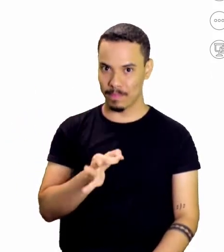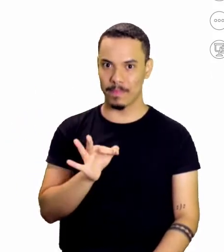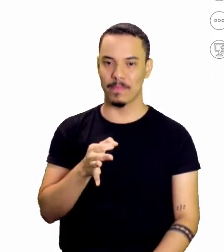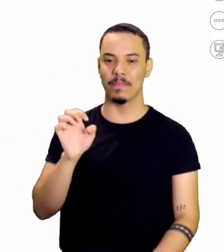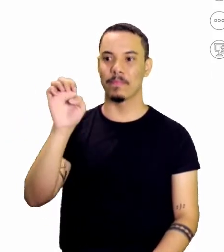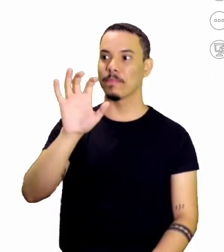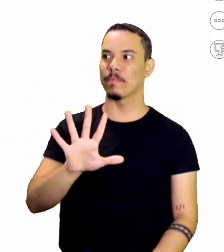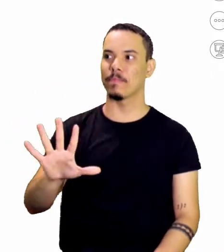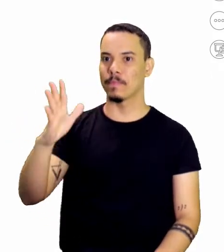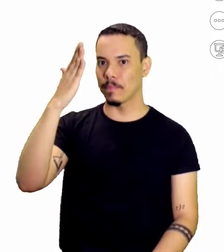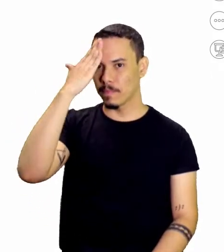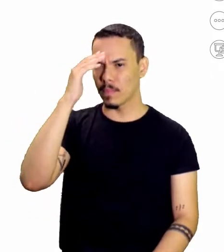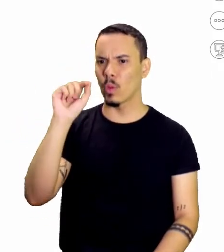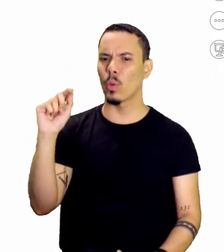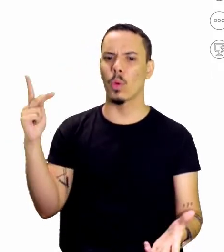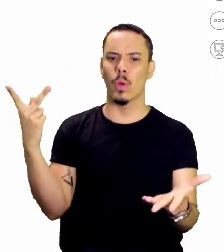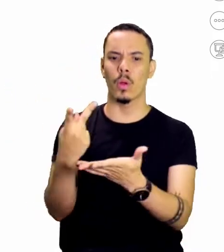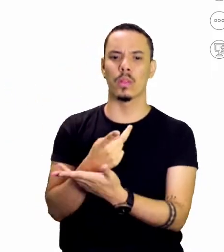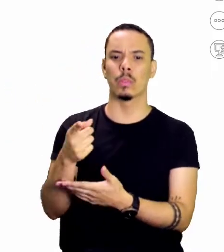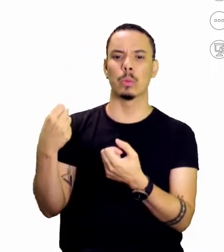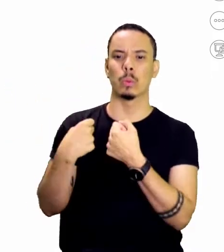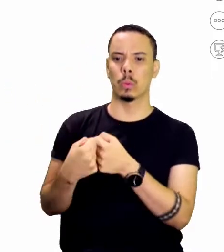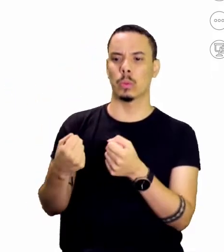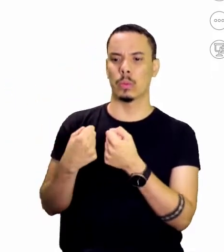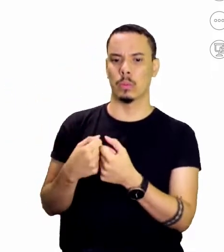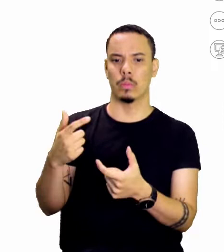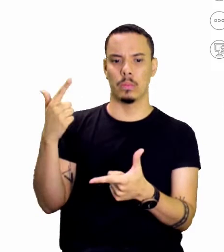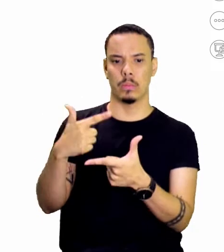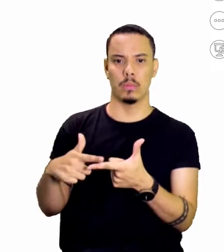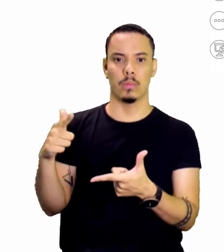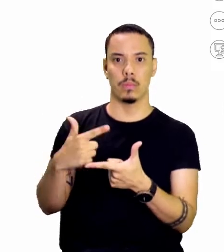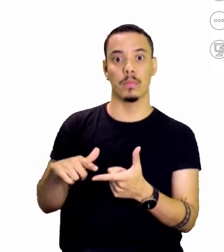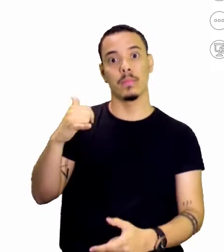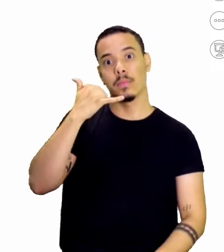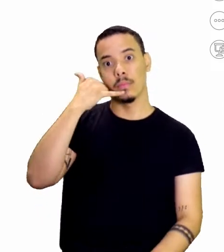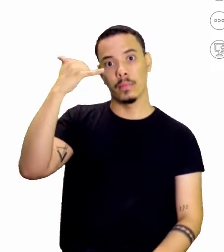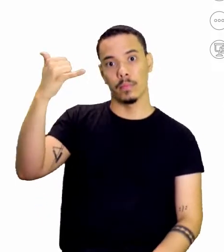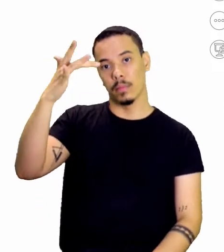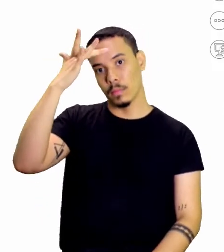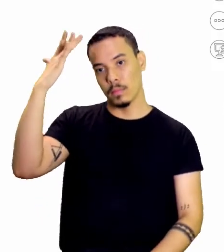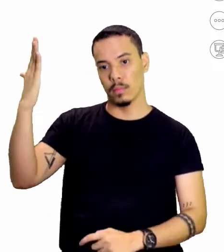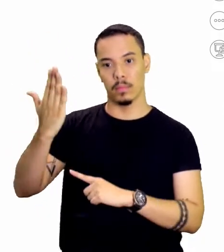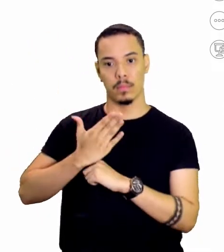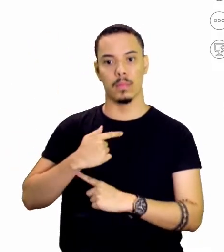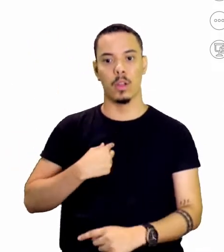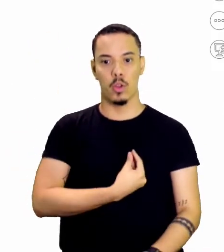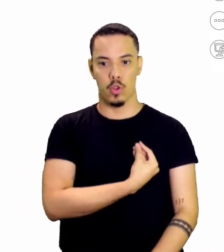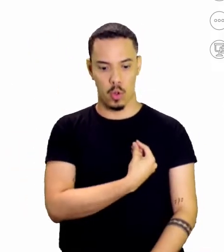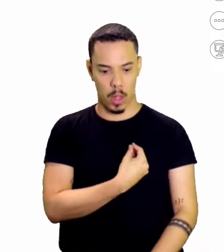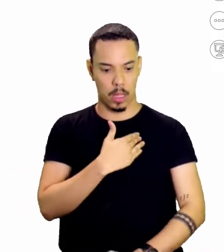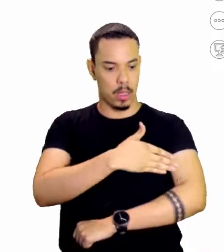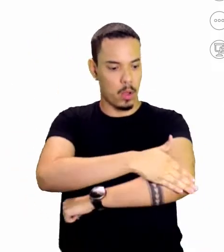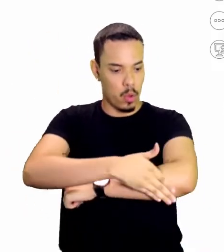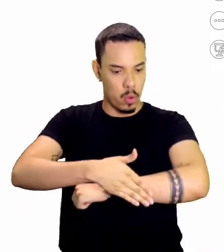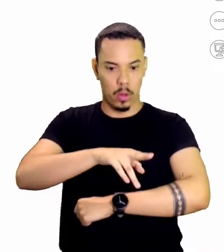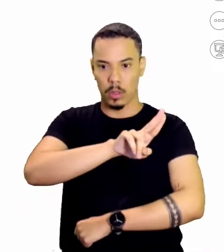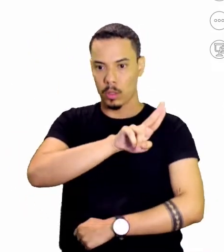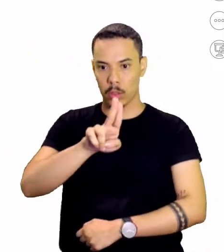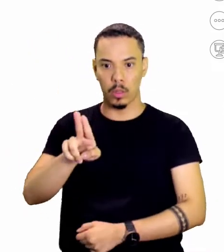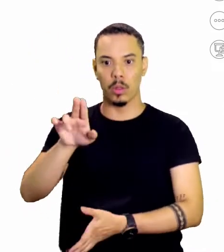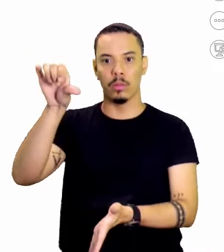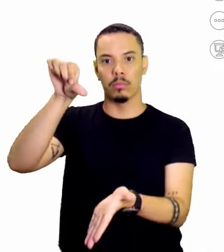então por exemplo alguma coisa com aquele ônibus que que ele vai dizer eu estou aqui na rodovia tal